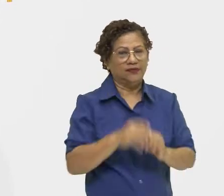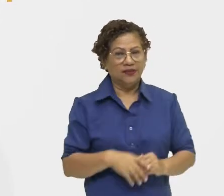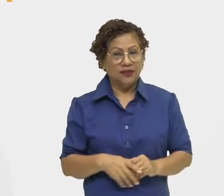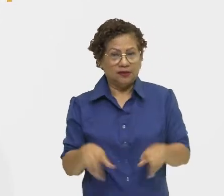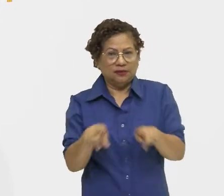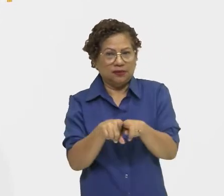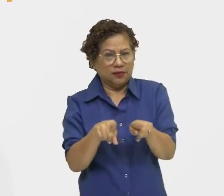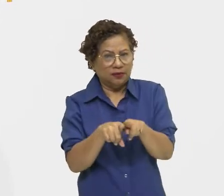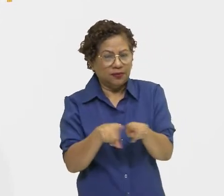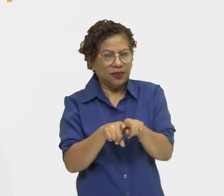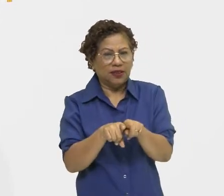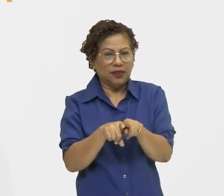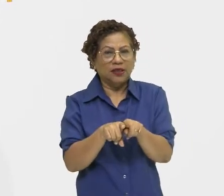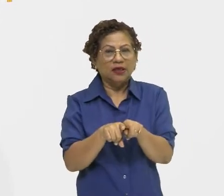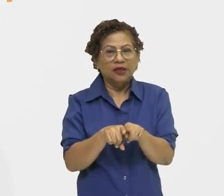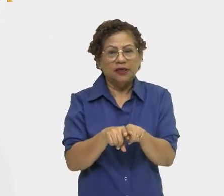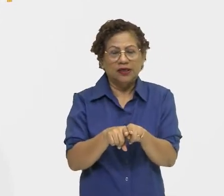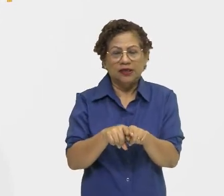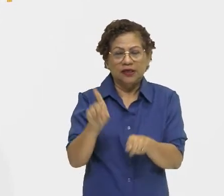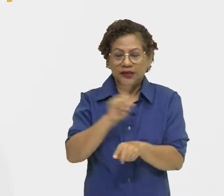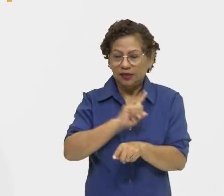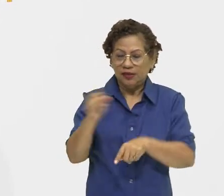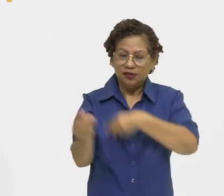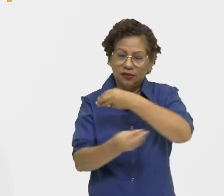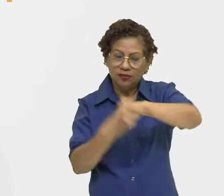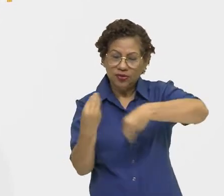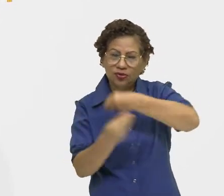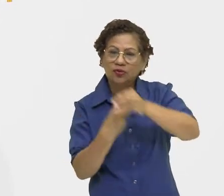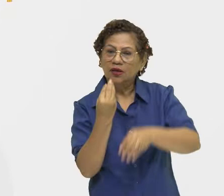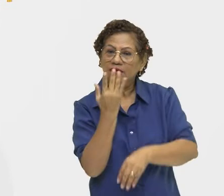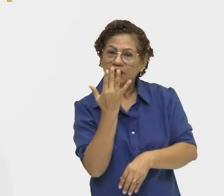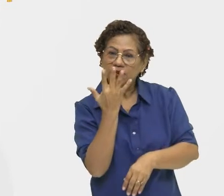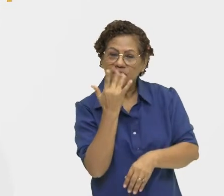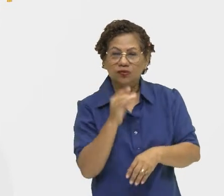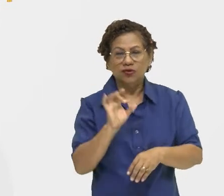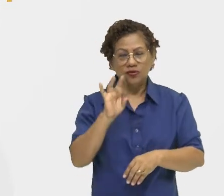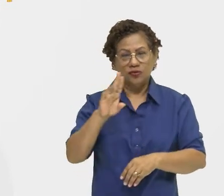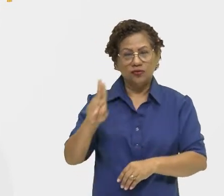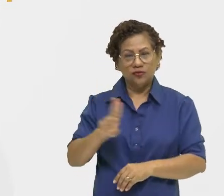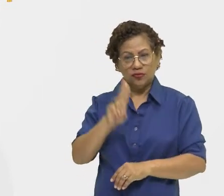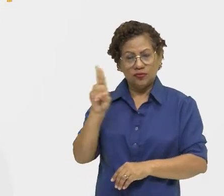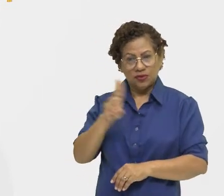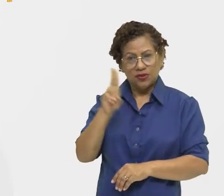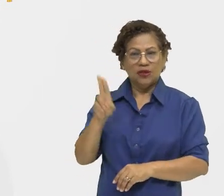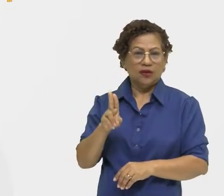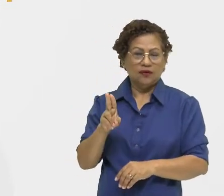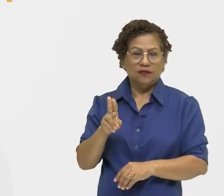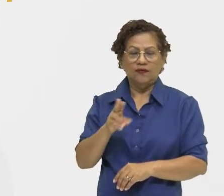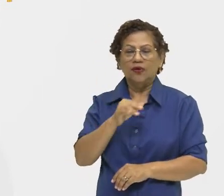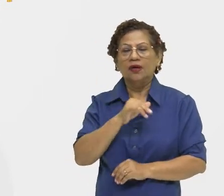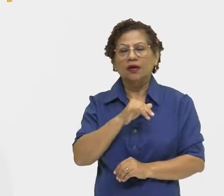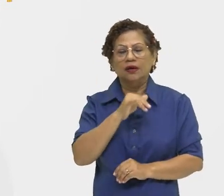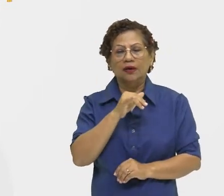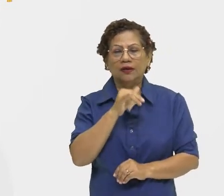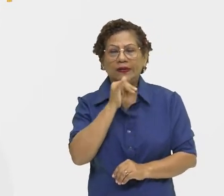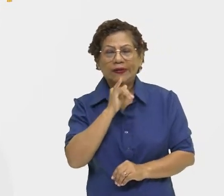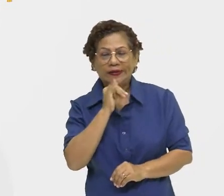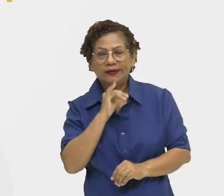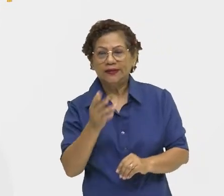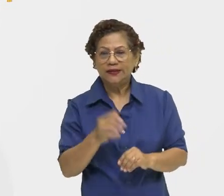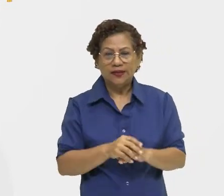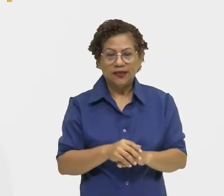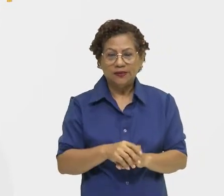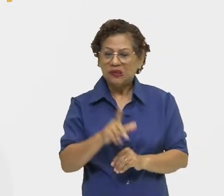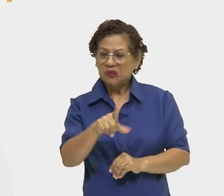convencionais. Eles não faziam mistura das cores. Eles utilizavam as cores no matiz, no tom que pertencia a